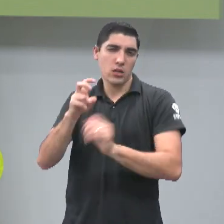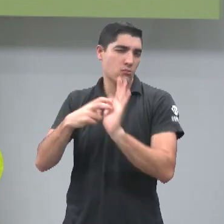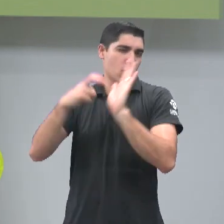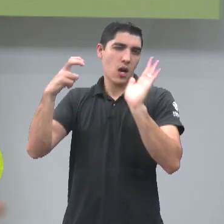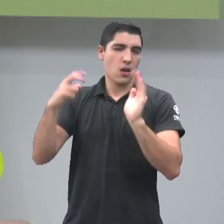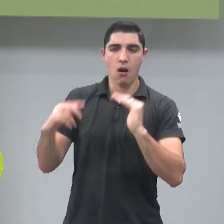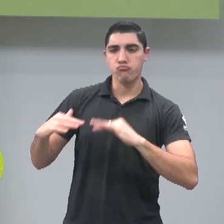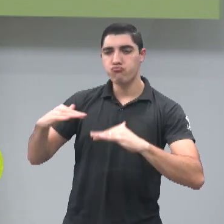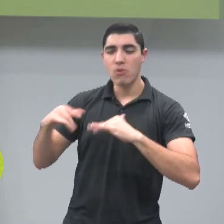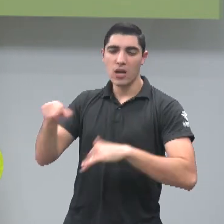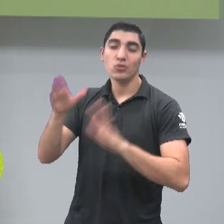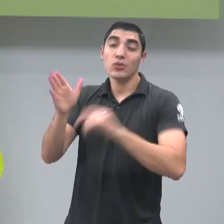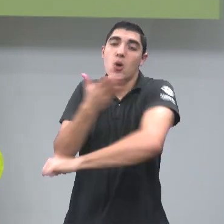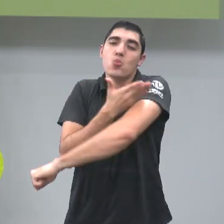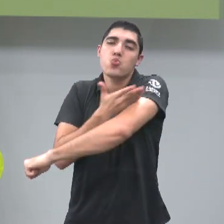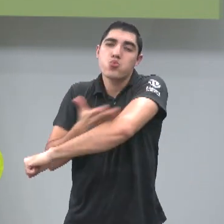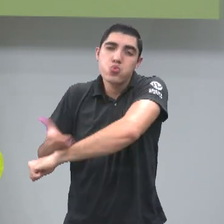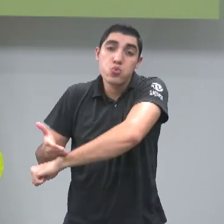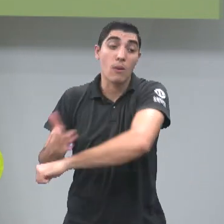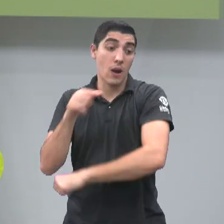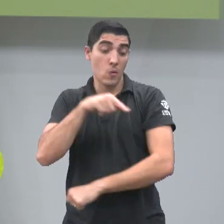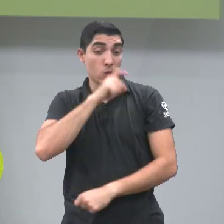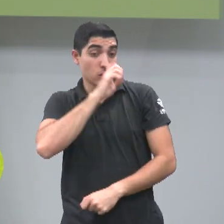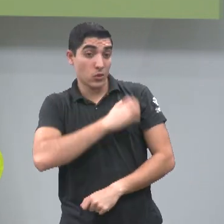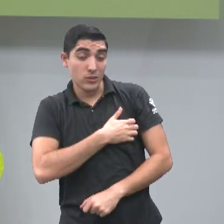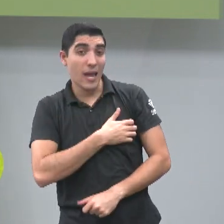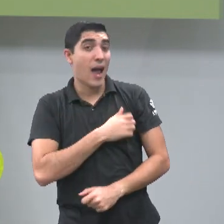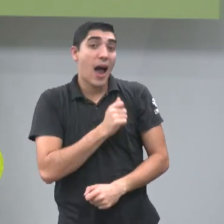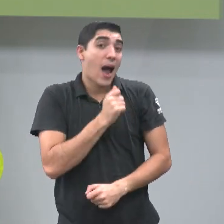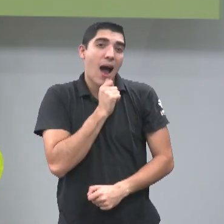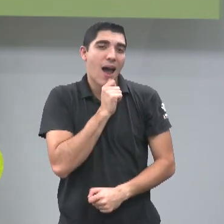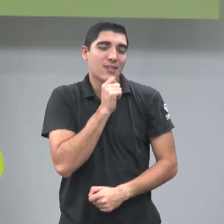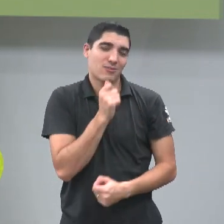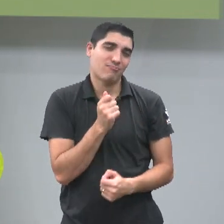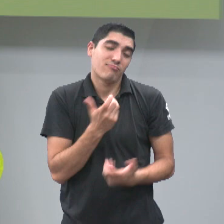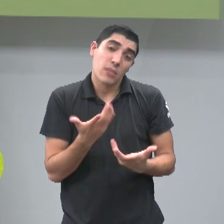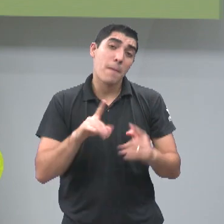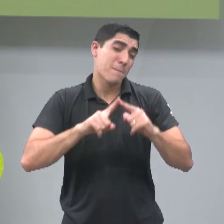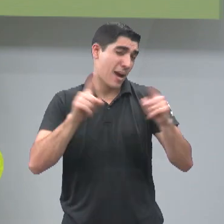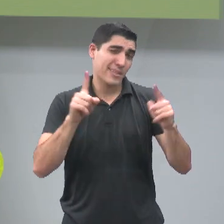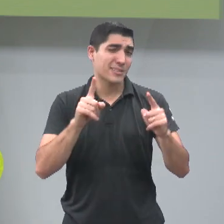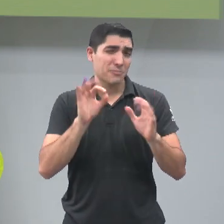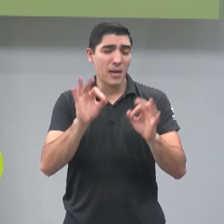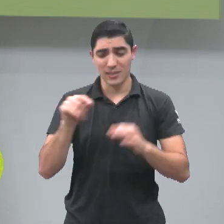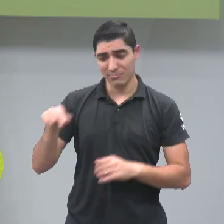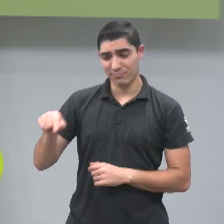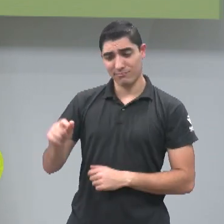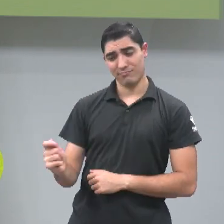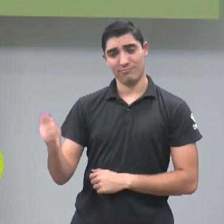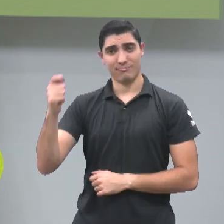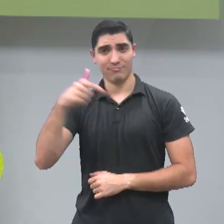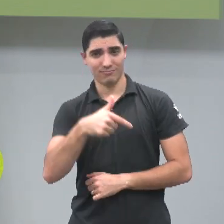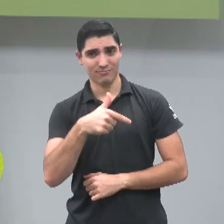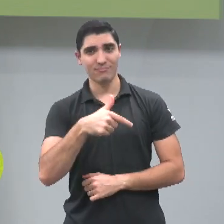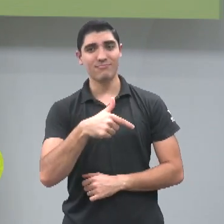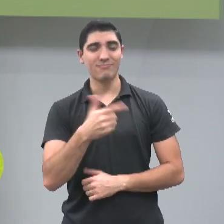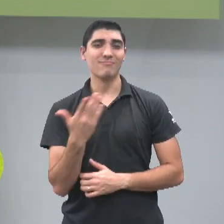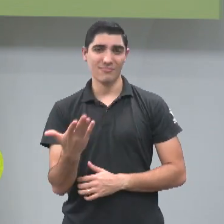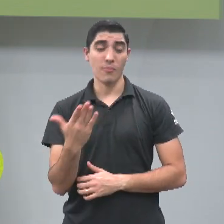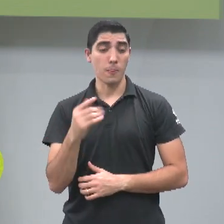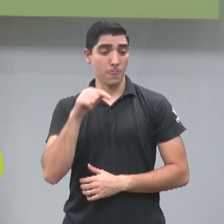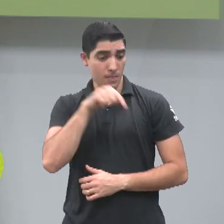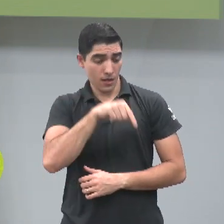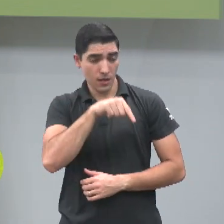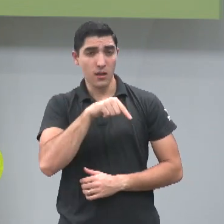entre aspas, em tese, mais acostumado com o calor aí, com o clima. Então o jogo seria muito difícil para o São José, como foi.